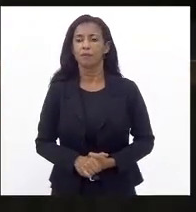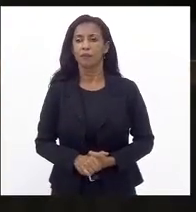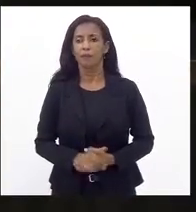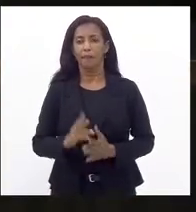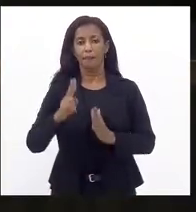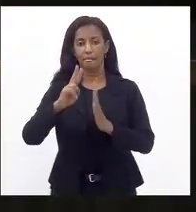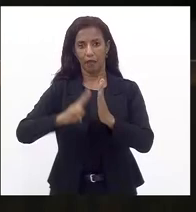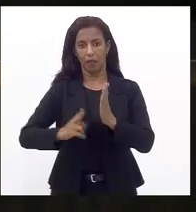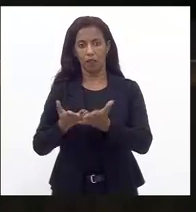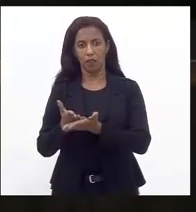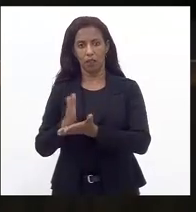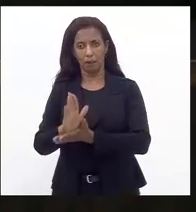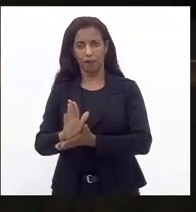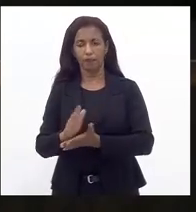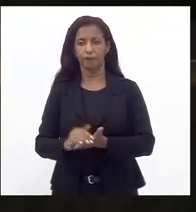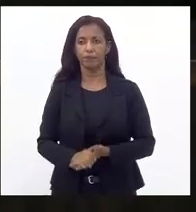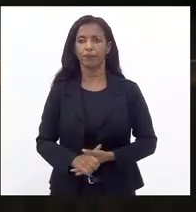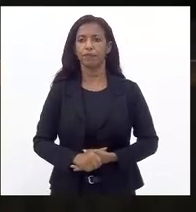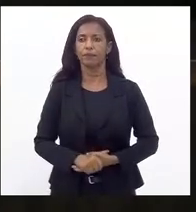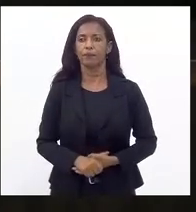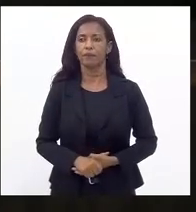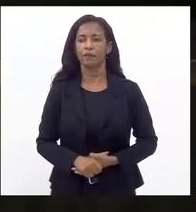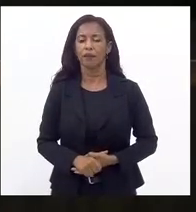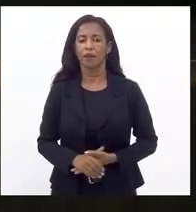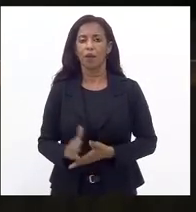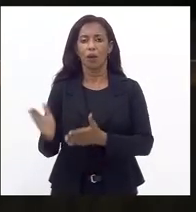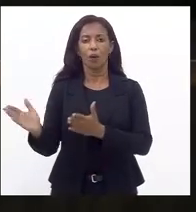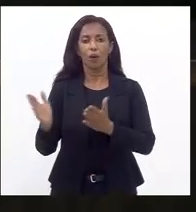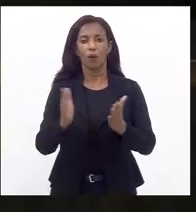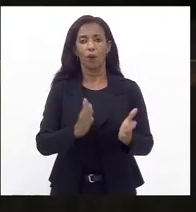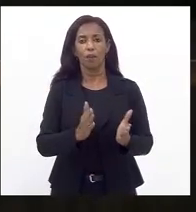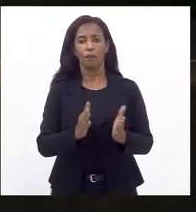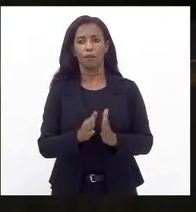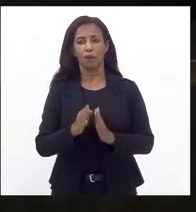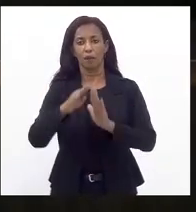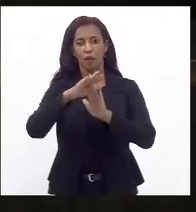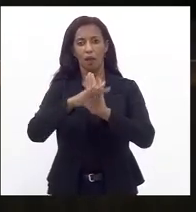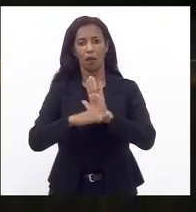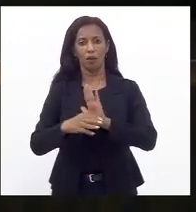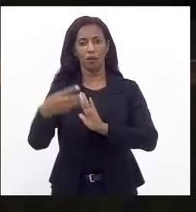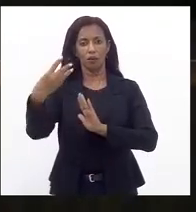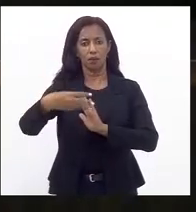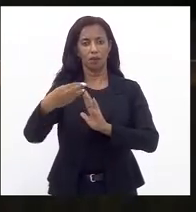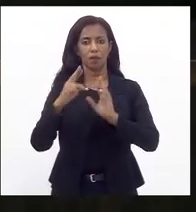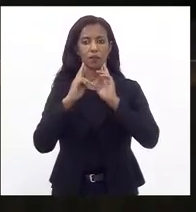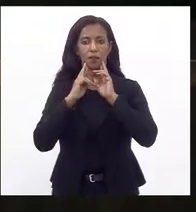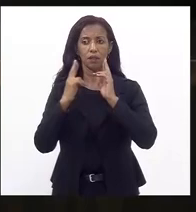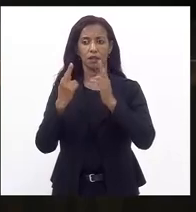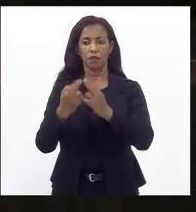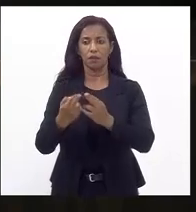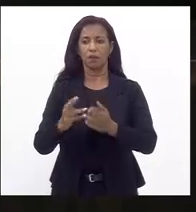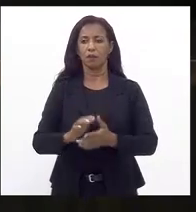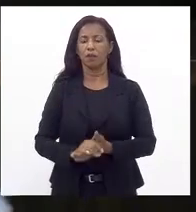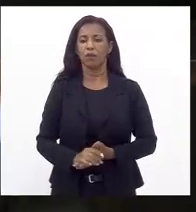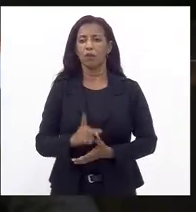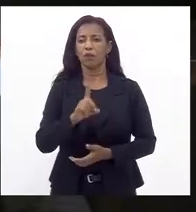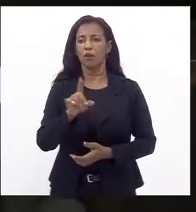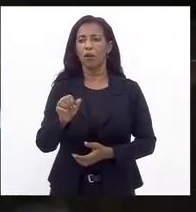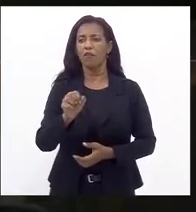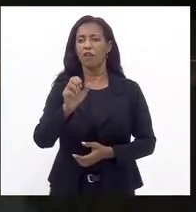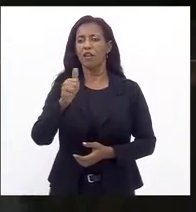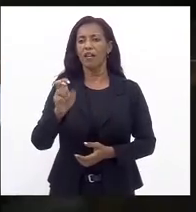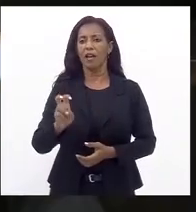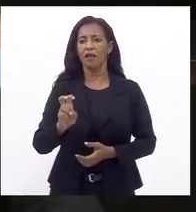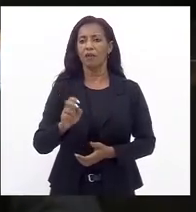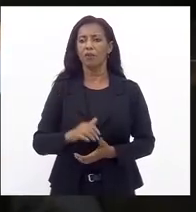Oi linda e aprovada a ata passa-se a ordem da 3ª sessão extraordinária do dia cinco